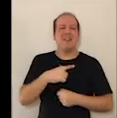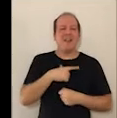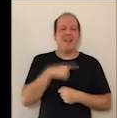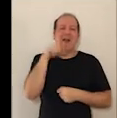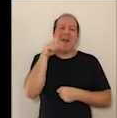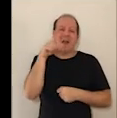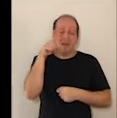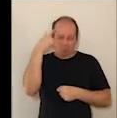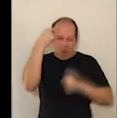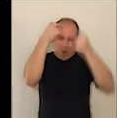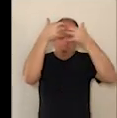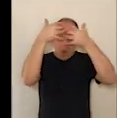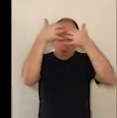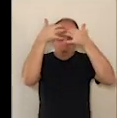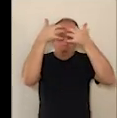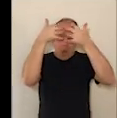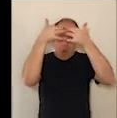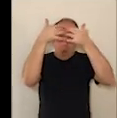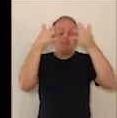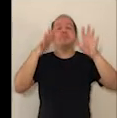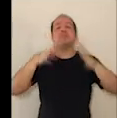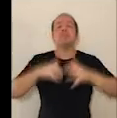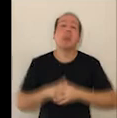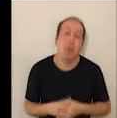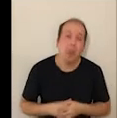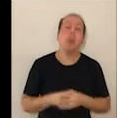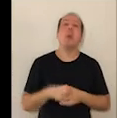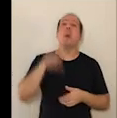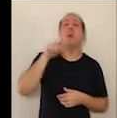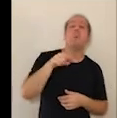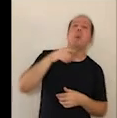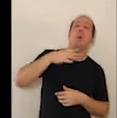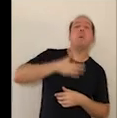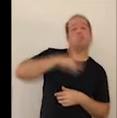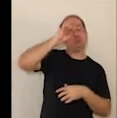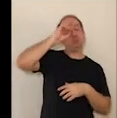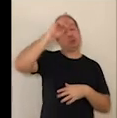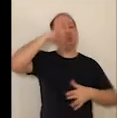pôr umas minhocas na cabeça dele. Meu caro senhor,